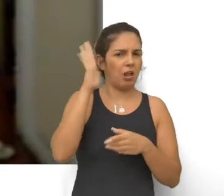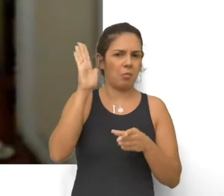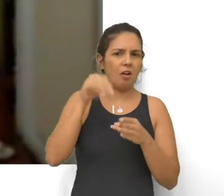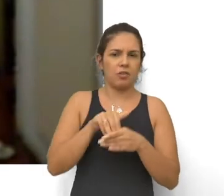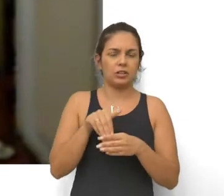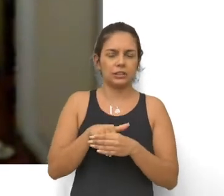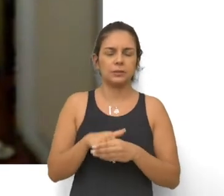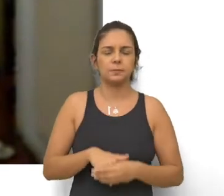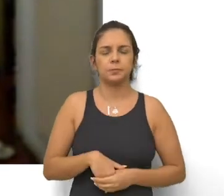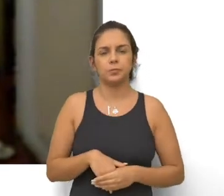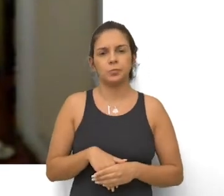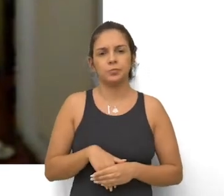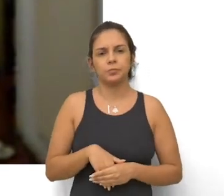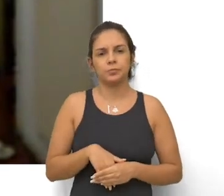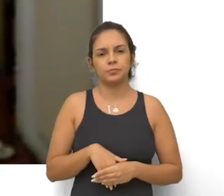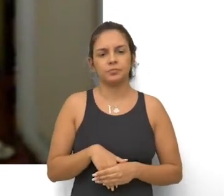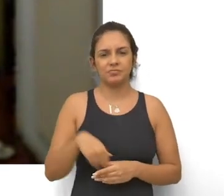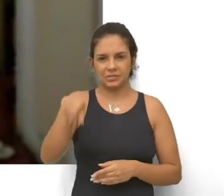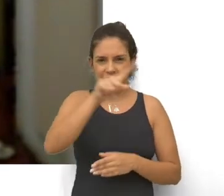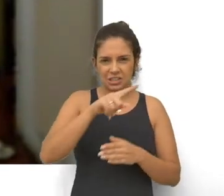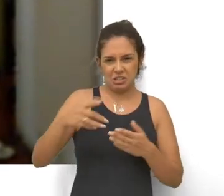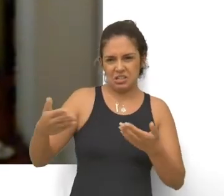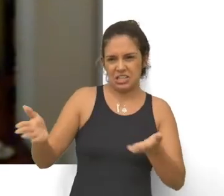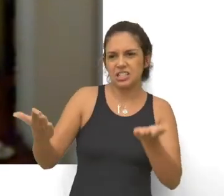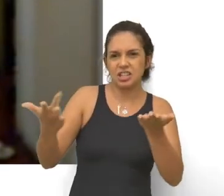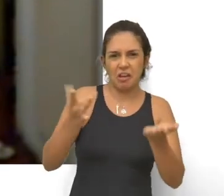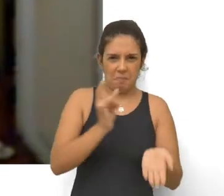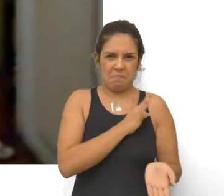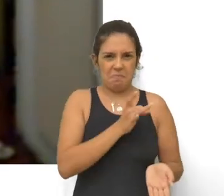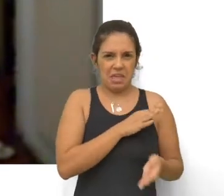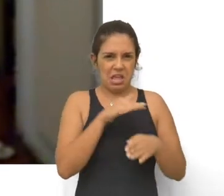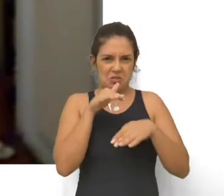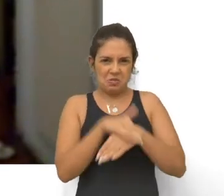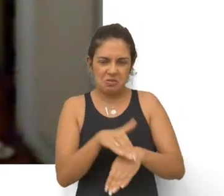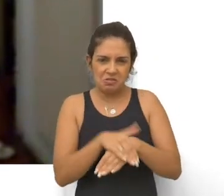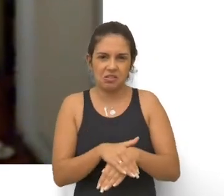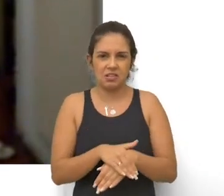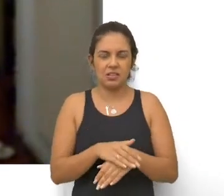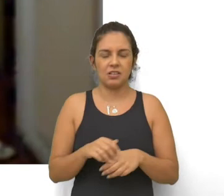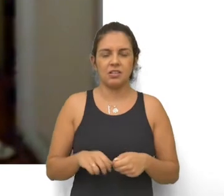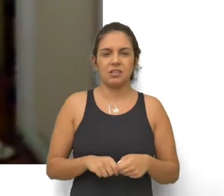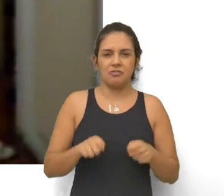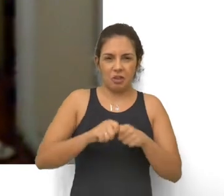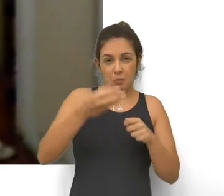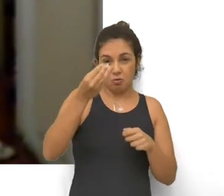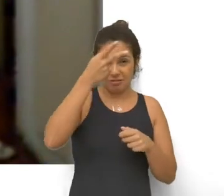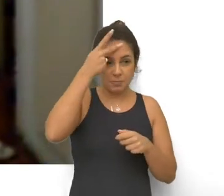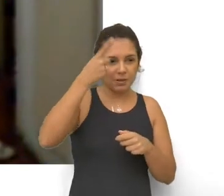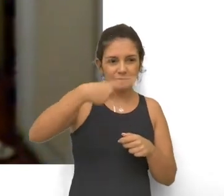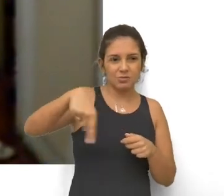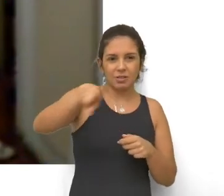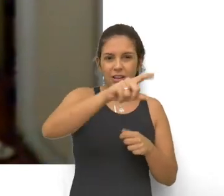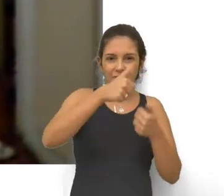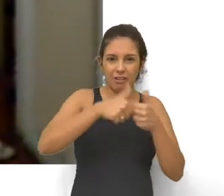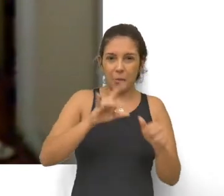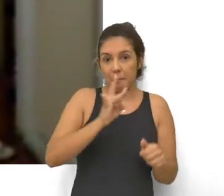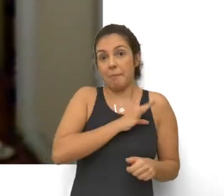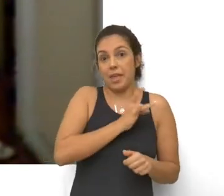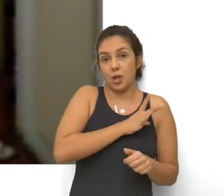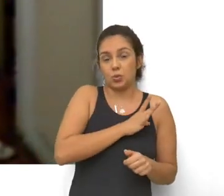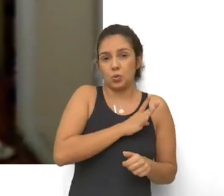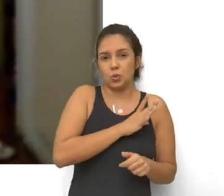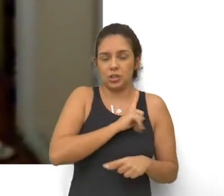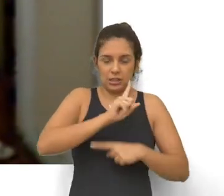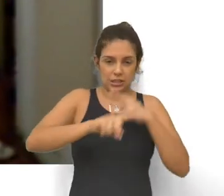enfim, esse incentivo ao medo fez com que provavelmente muita gente ficasse com medo